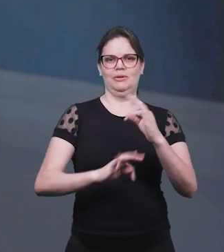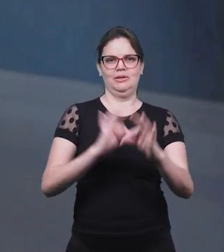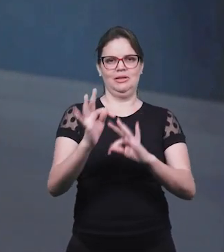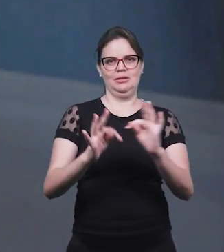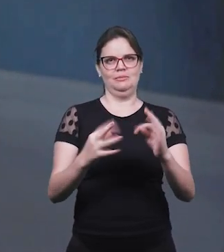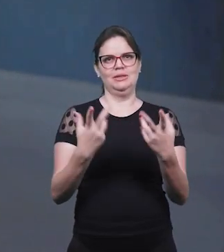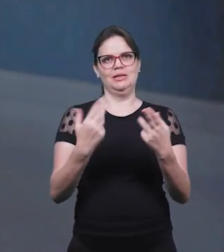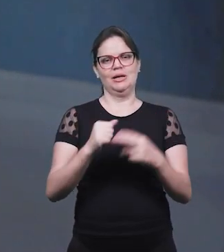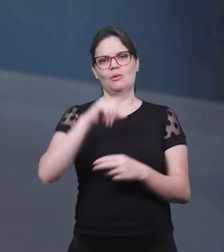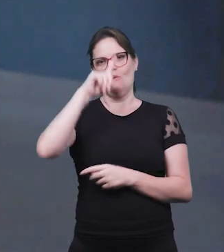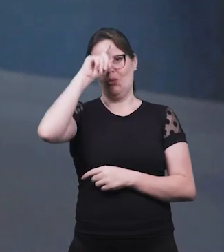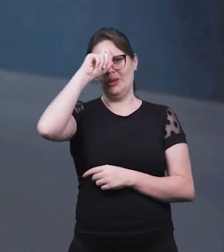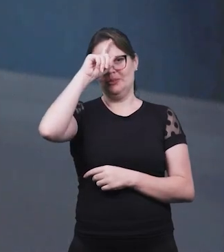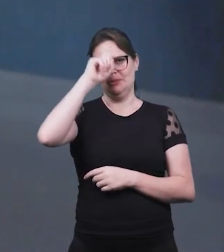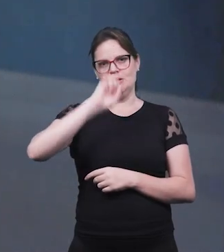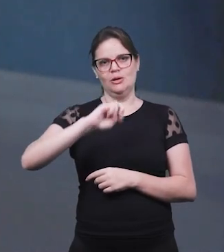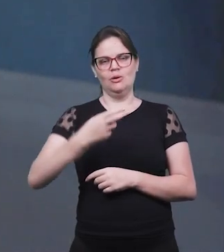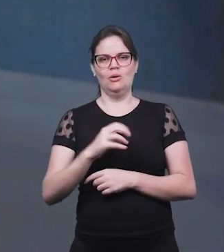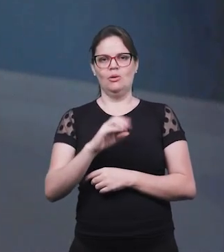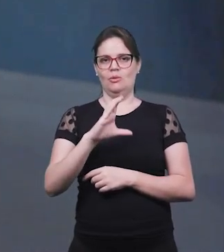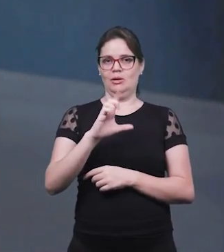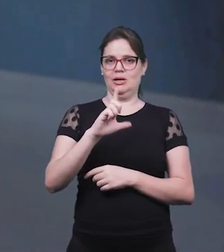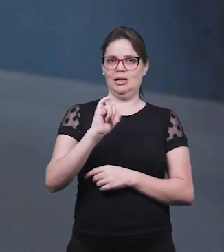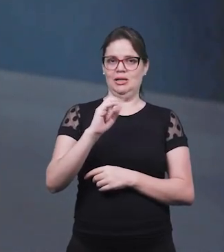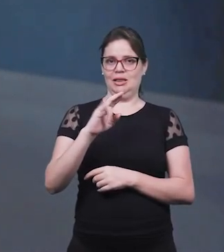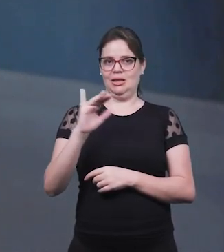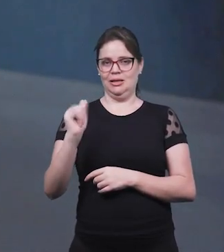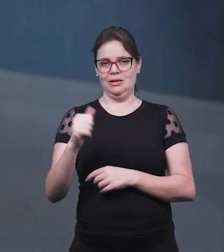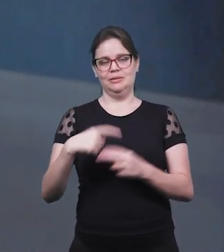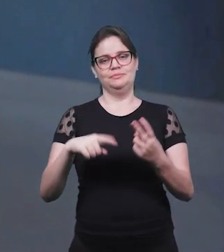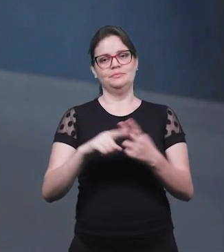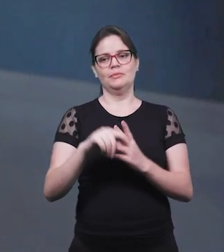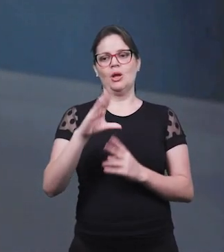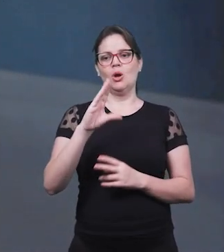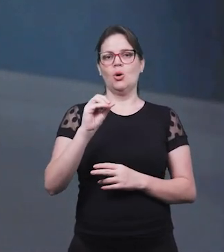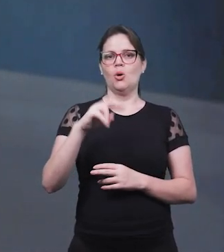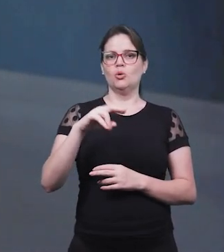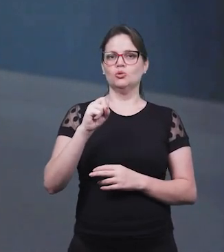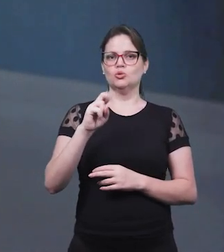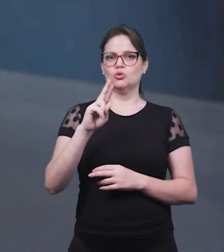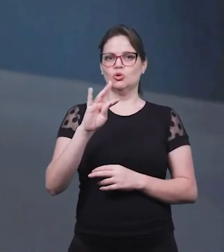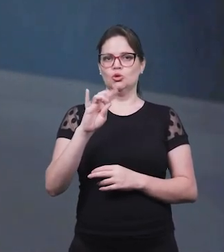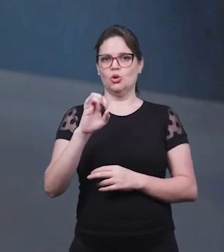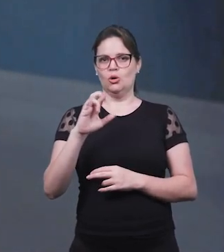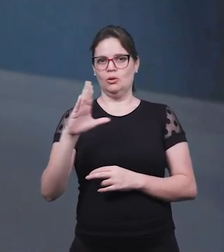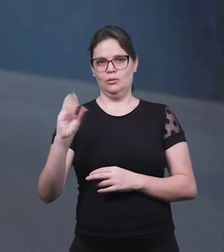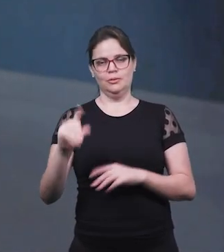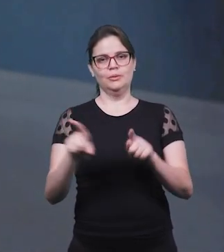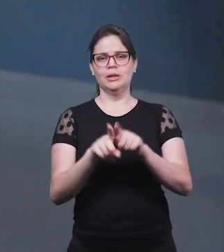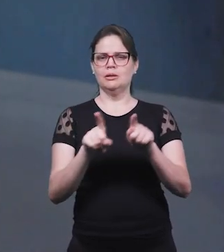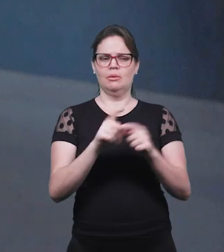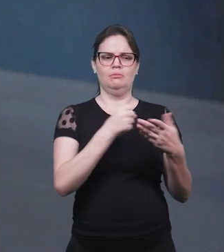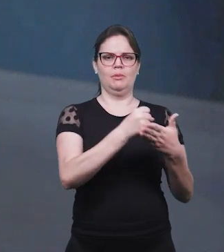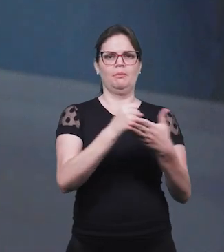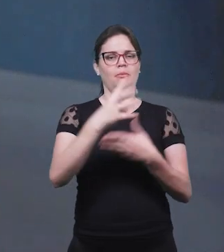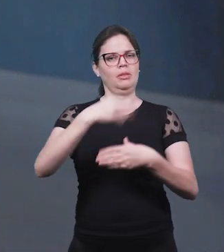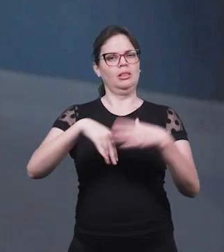o hospital, clínicas, consultórios e também tem o atendimento a